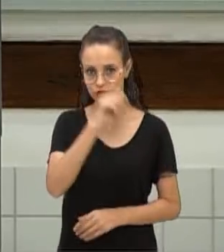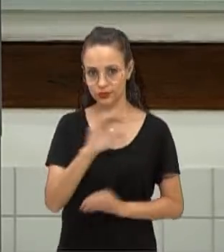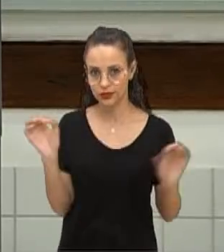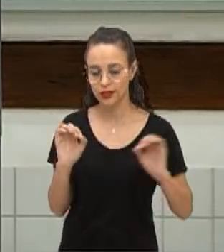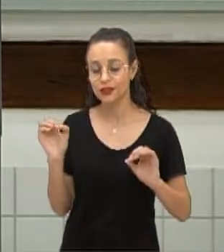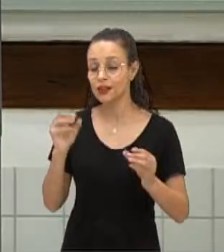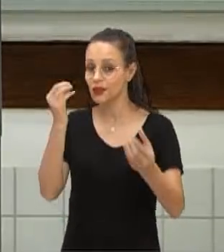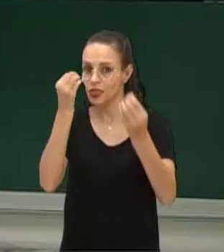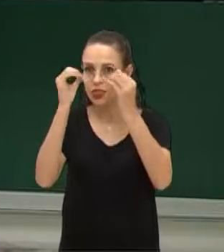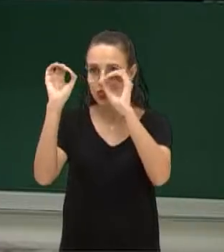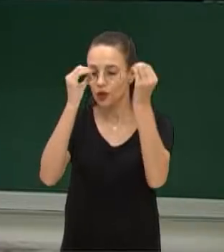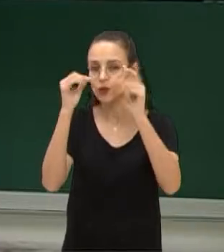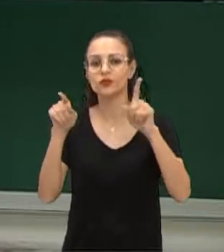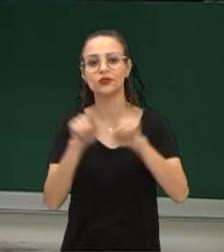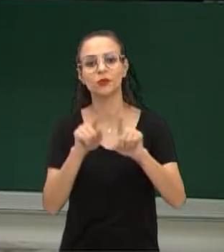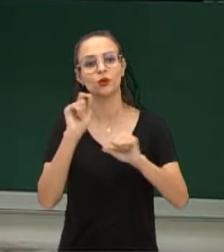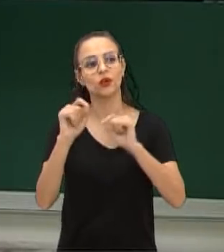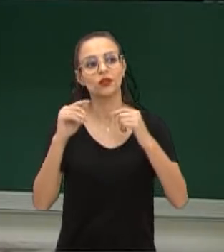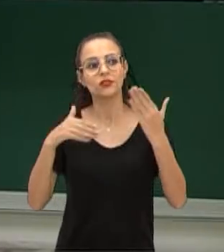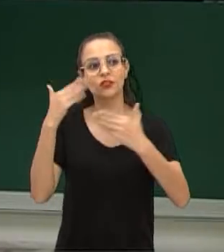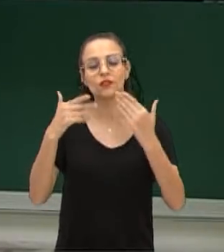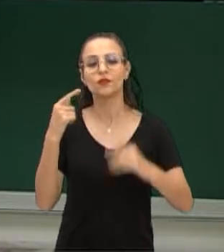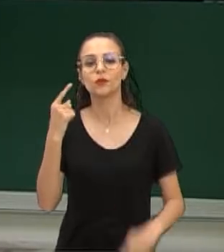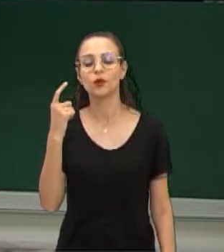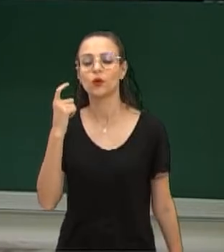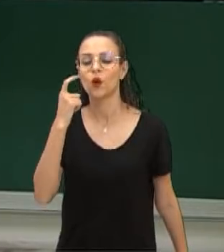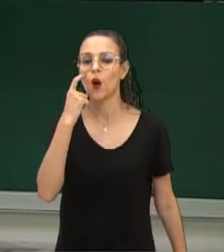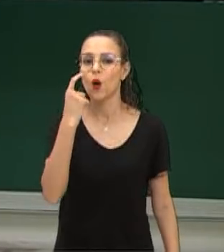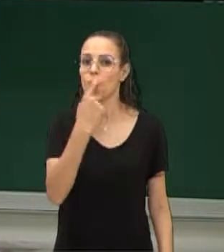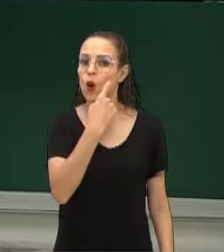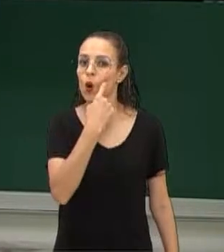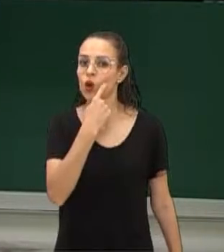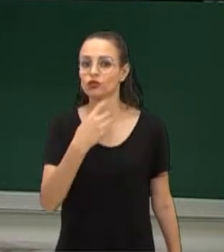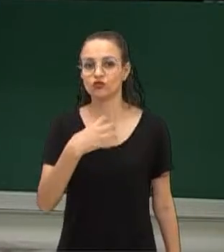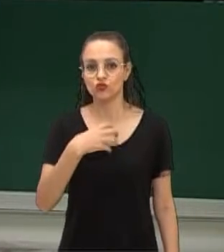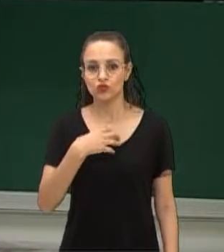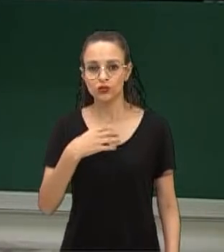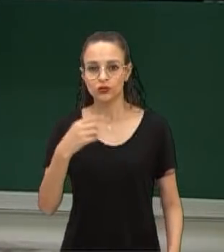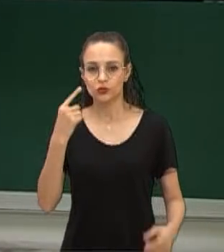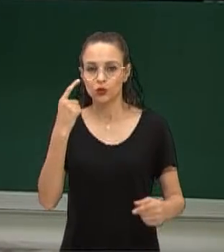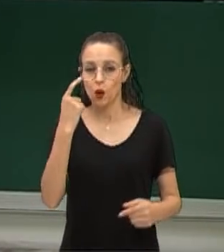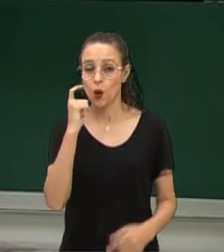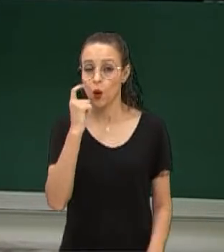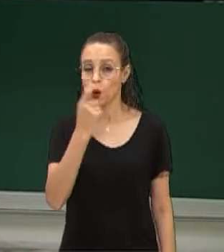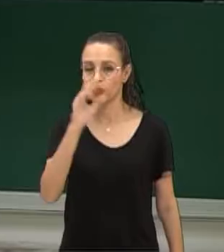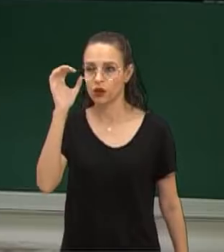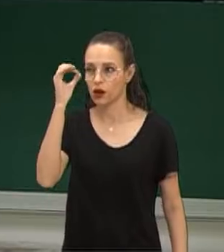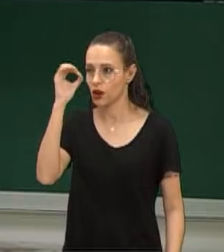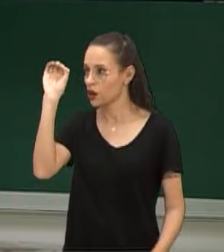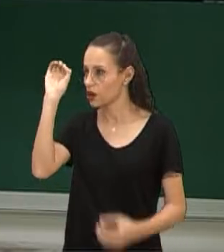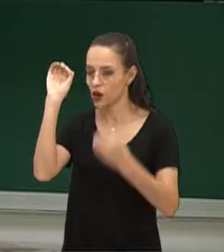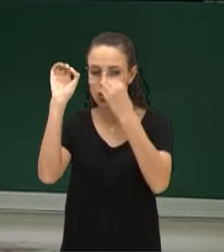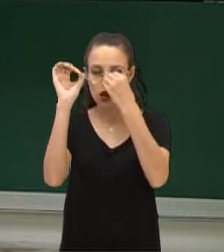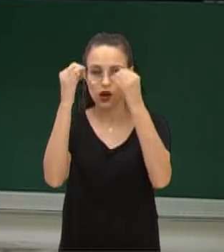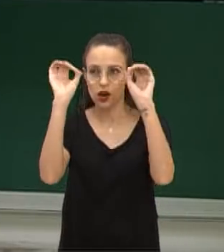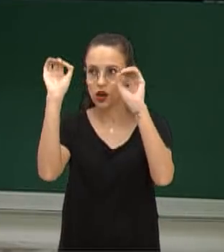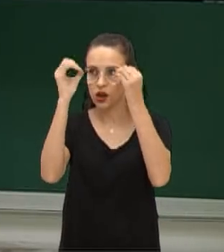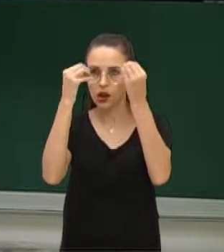As iguanas, elas desenvolveram um esquema em que os olhos têm um